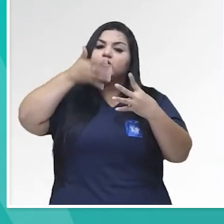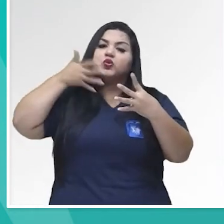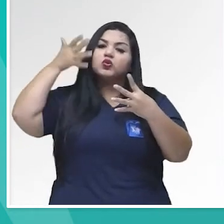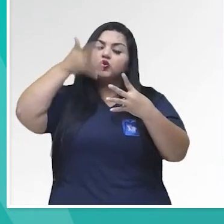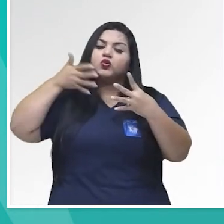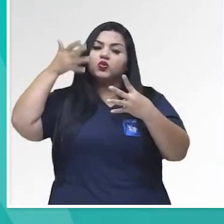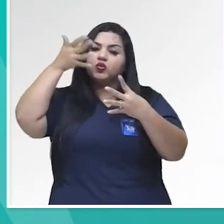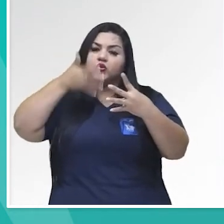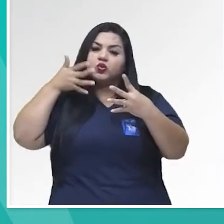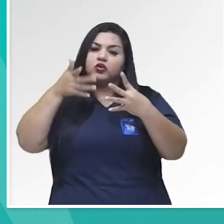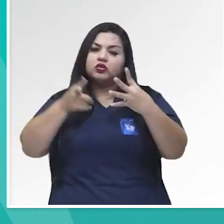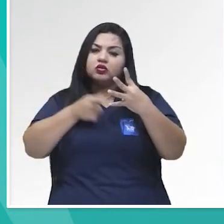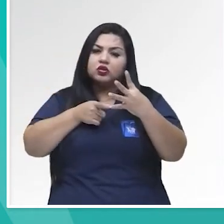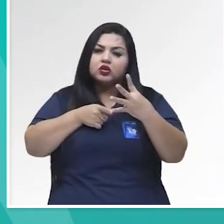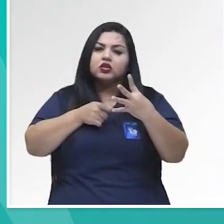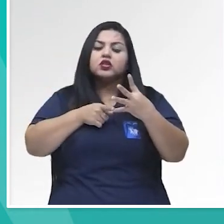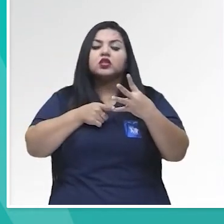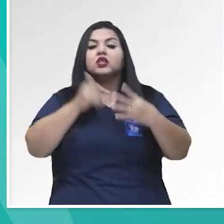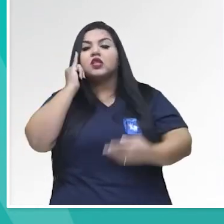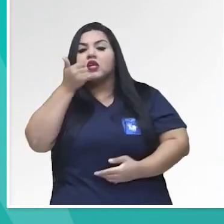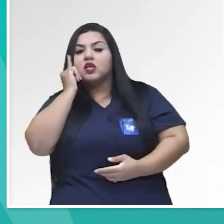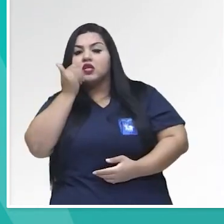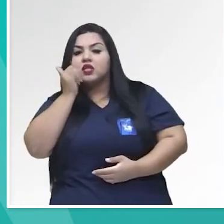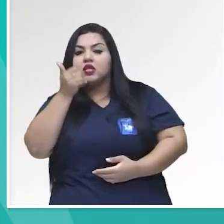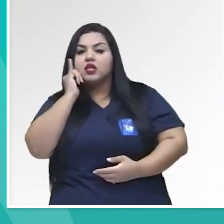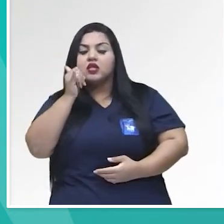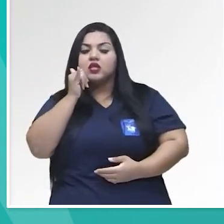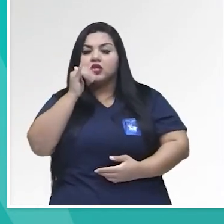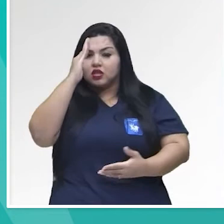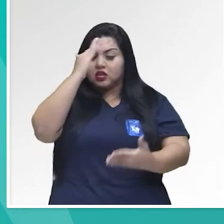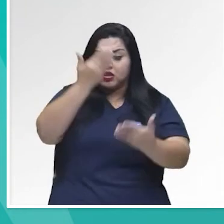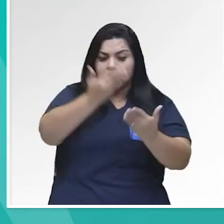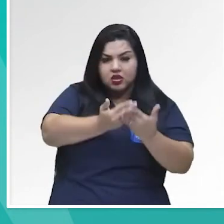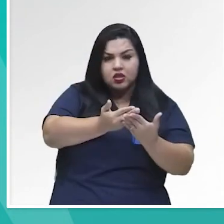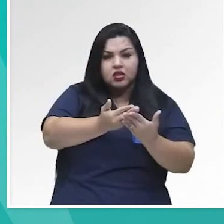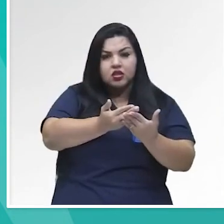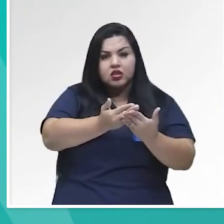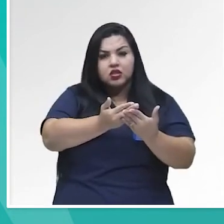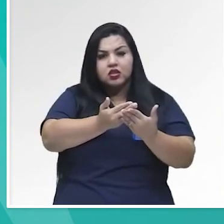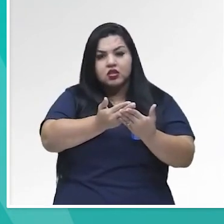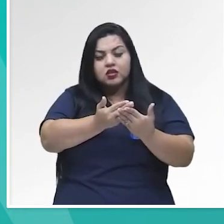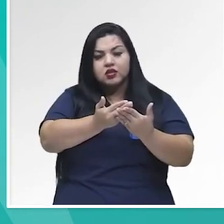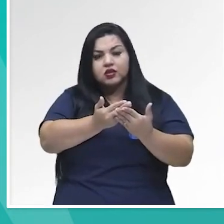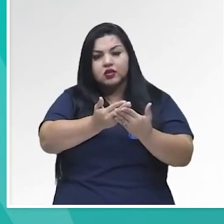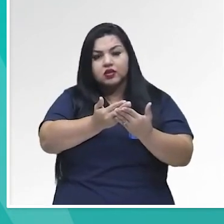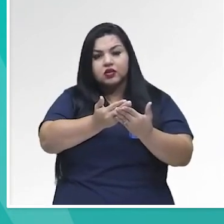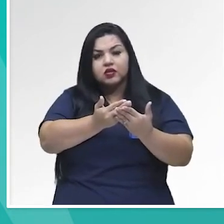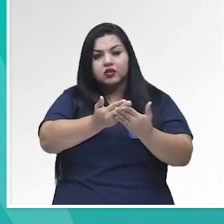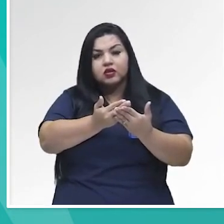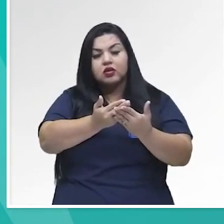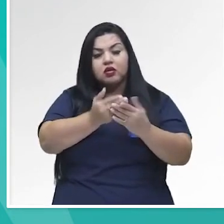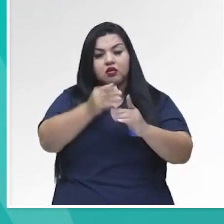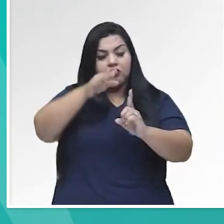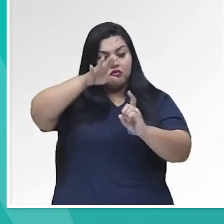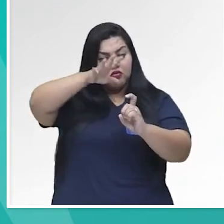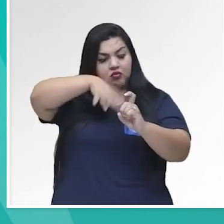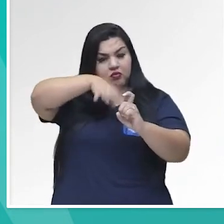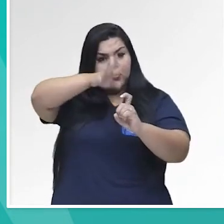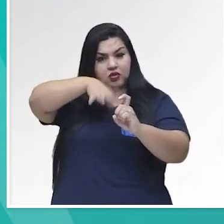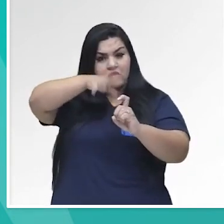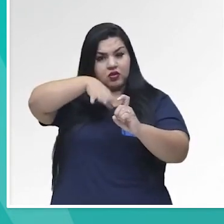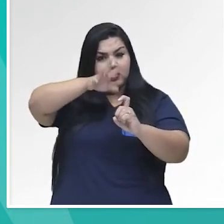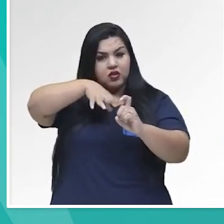centralizado em narrativas, em crenças, né, em mitos,